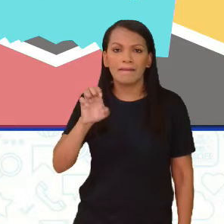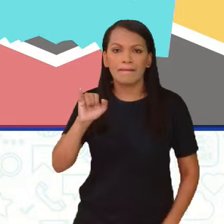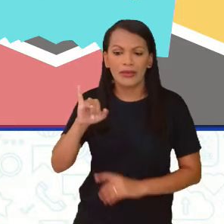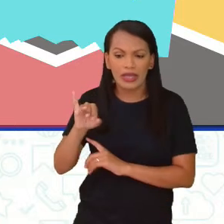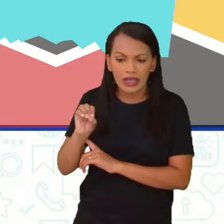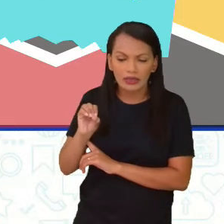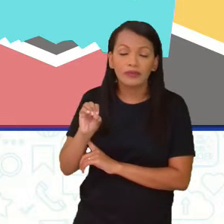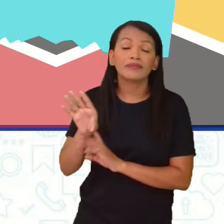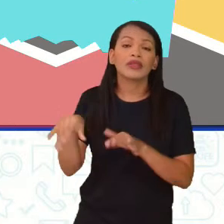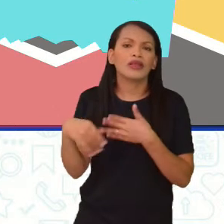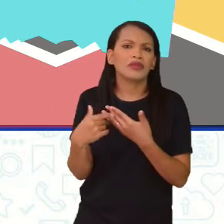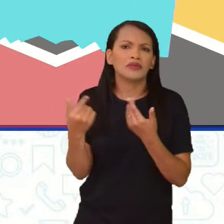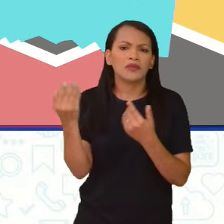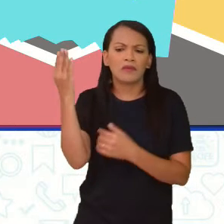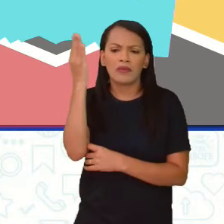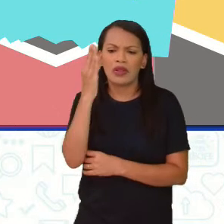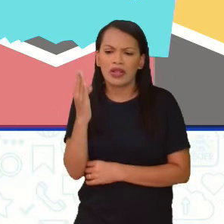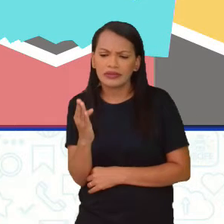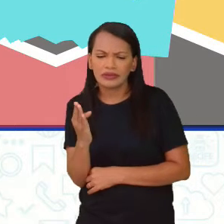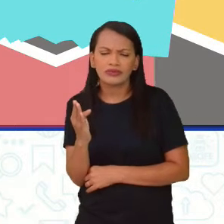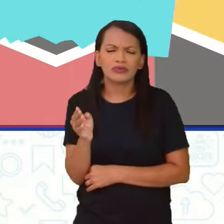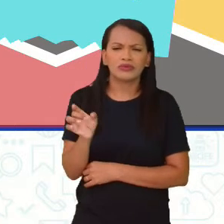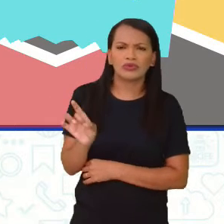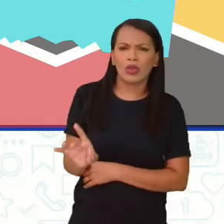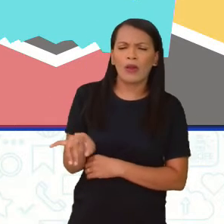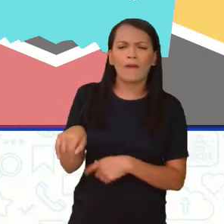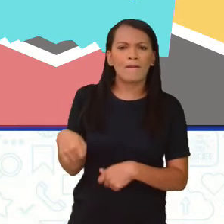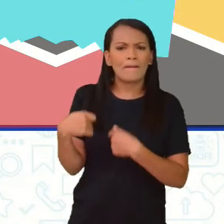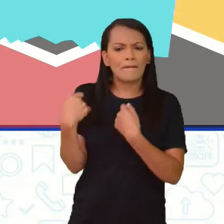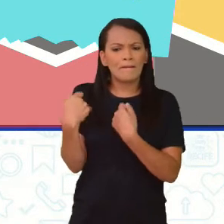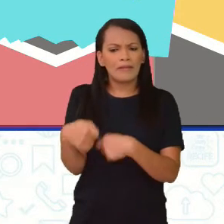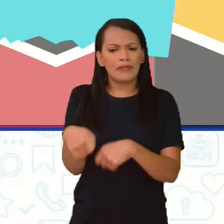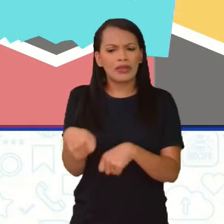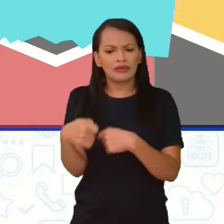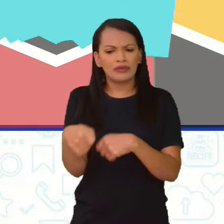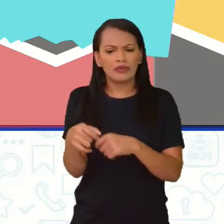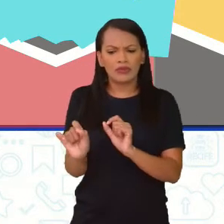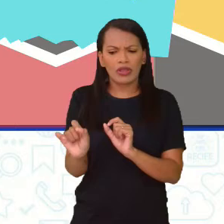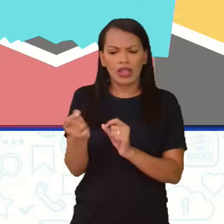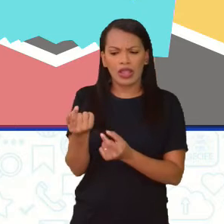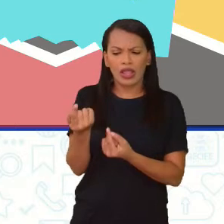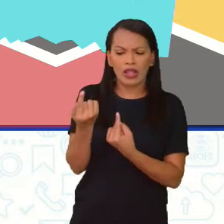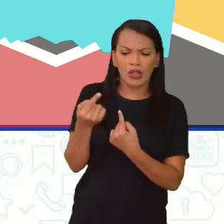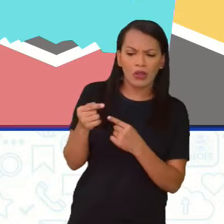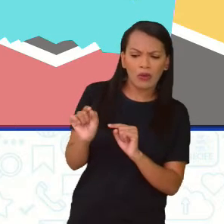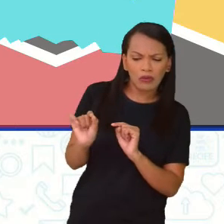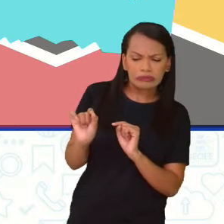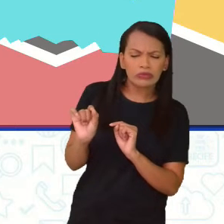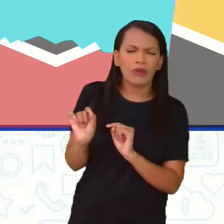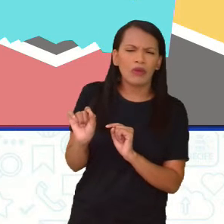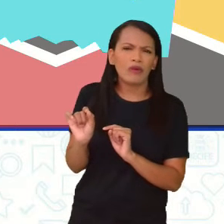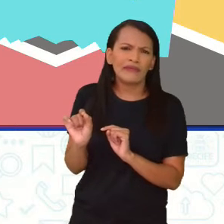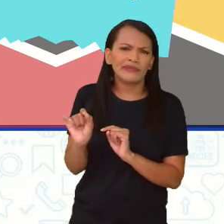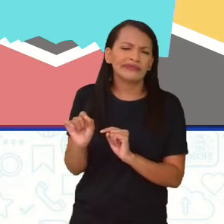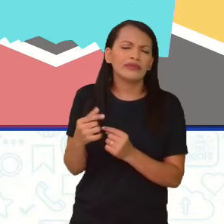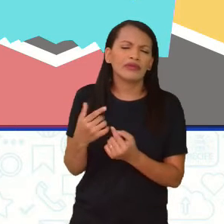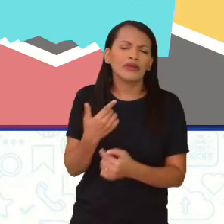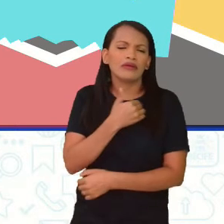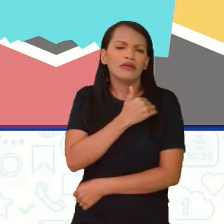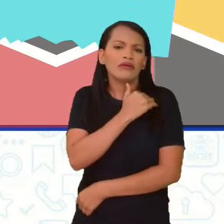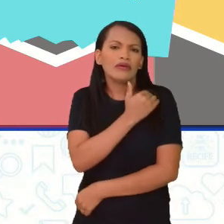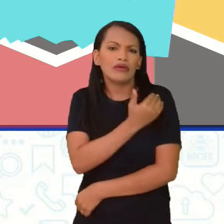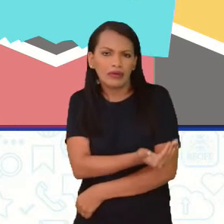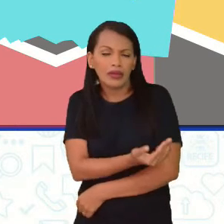não é necessário apenas você ser contra o racismo, né? Na realidade você tem